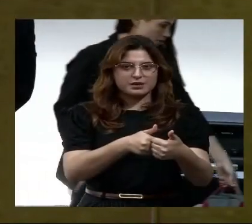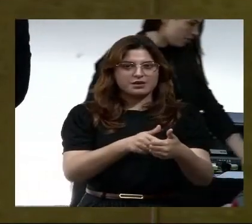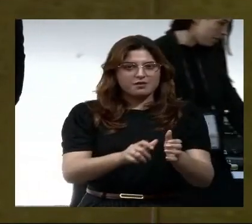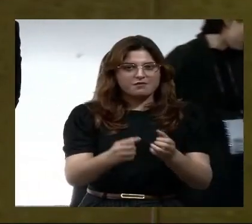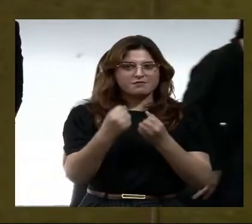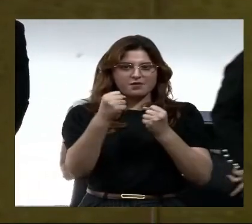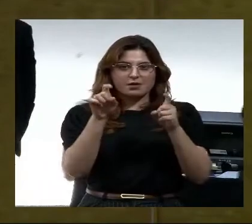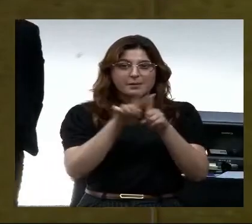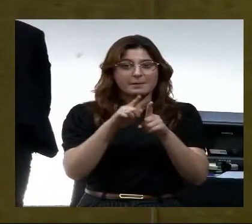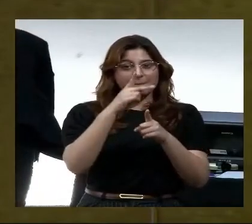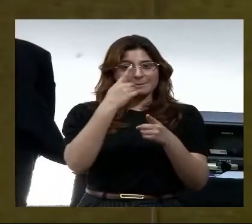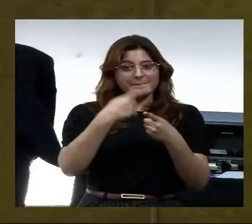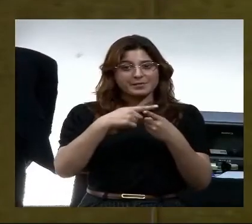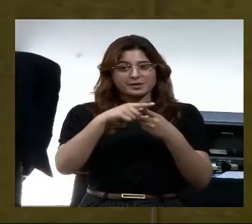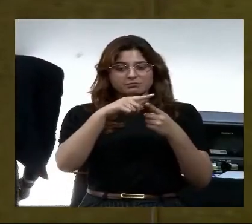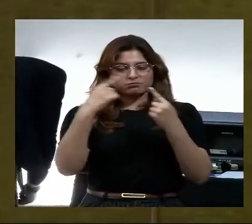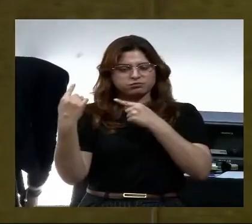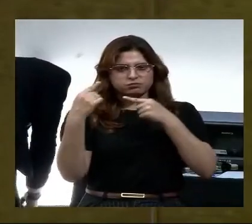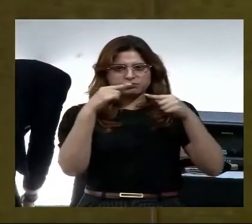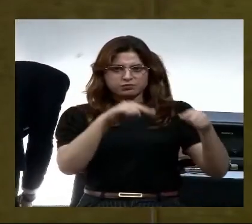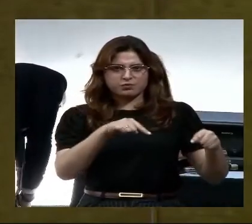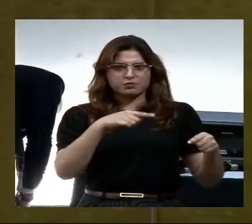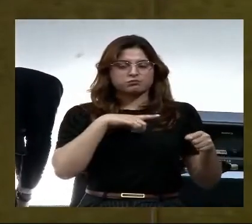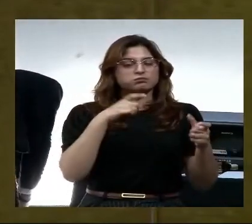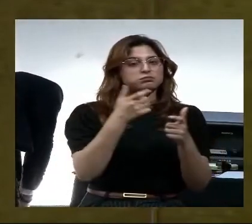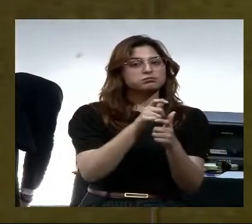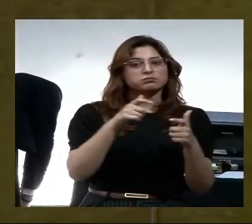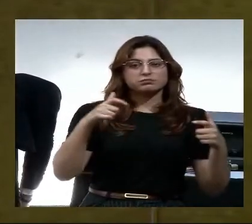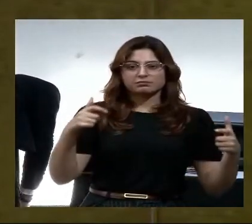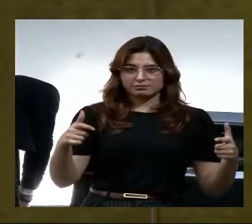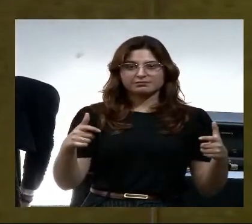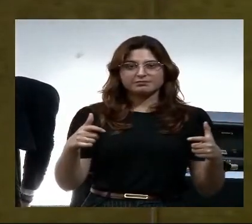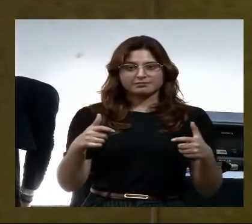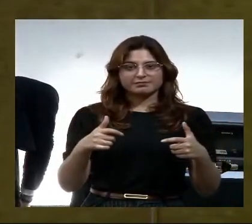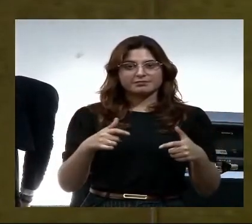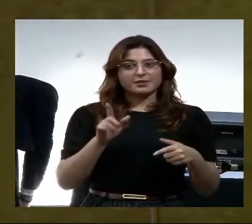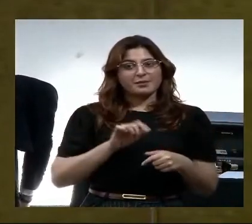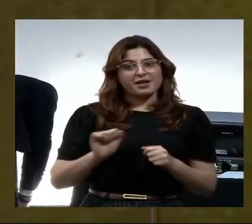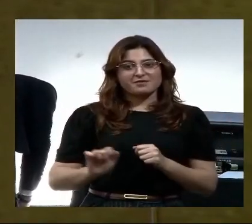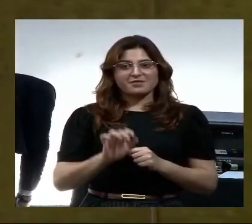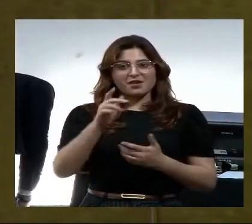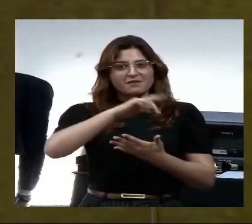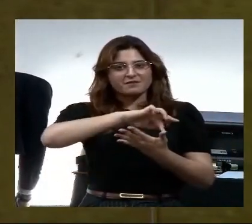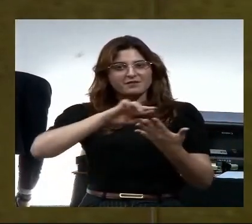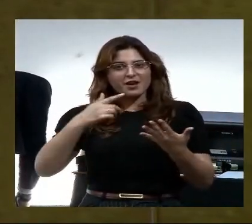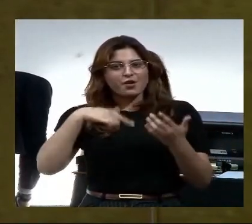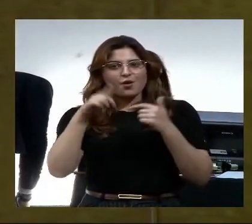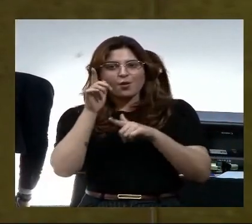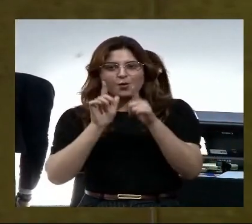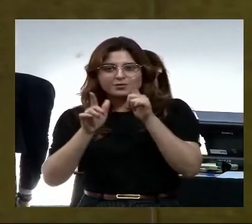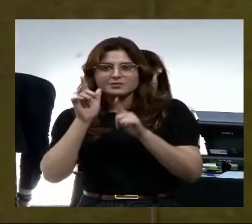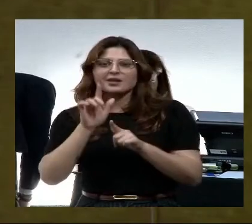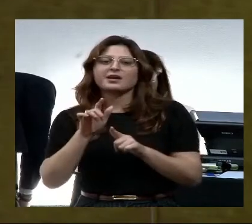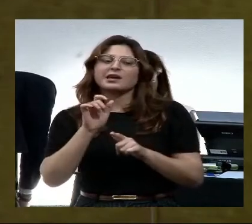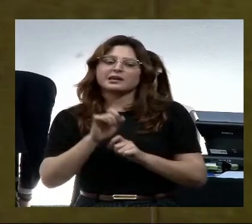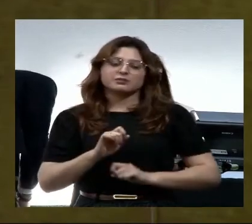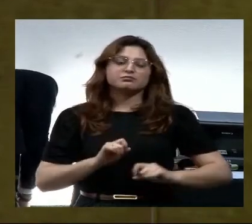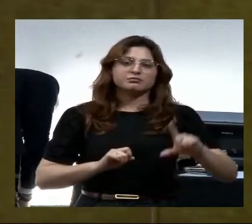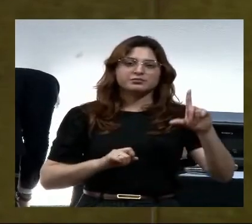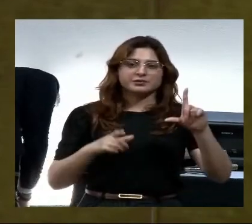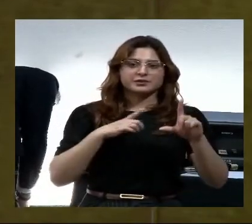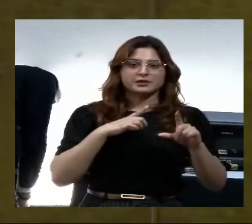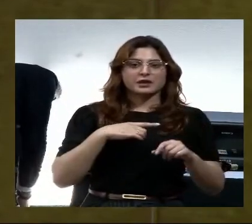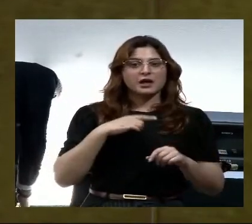porque os desafios que se apresentam são tão grandes quanto as vitórias históricas que conseguimos até aqui.